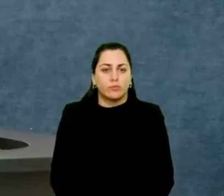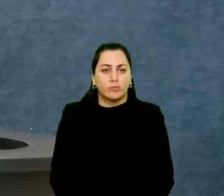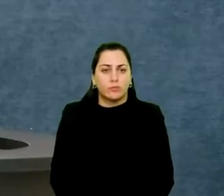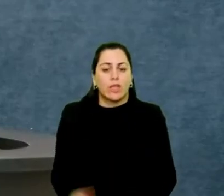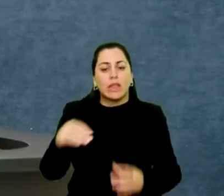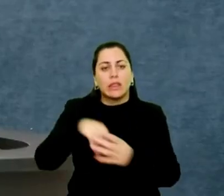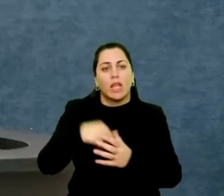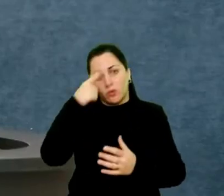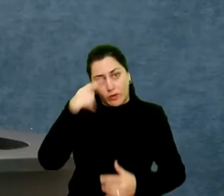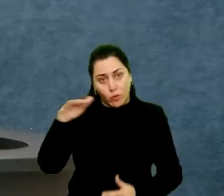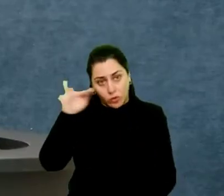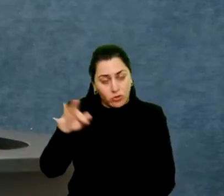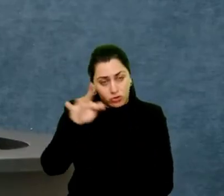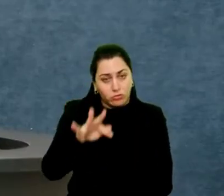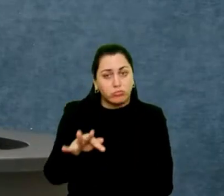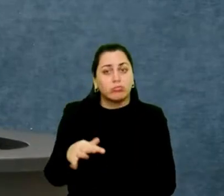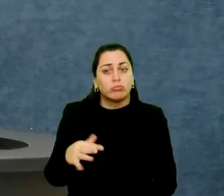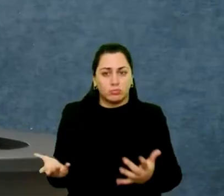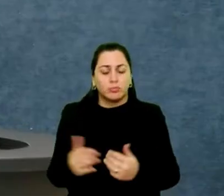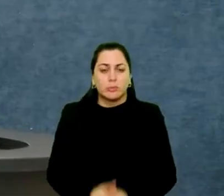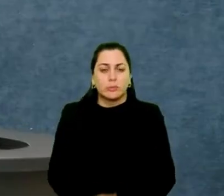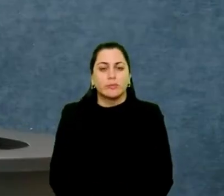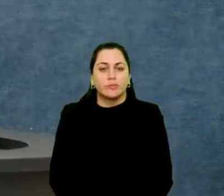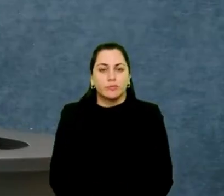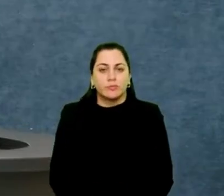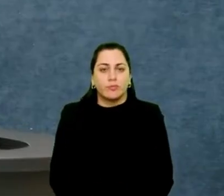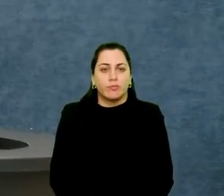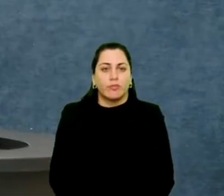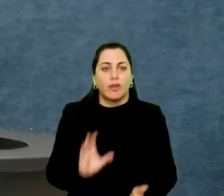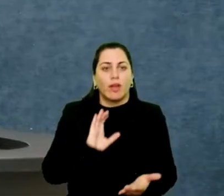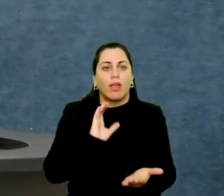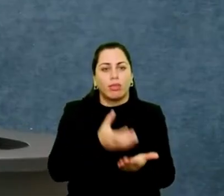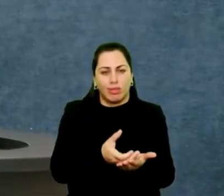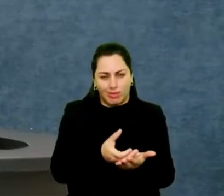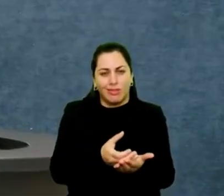na faculdade. Tá? É a tese